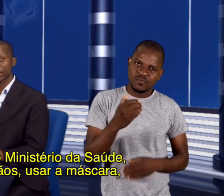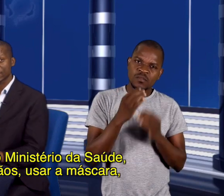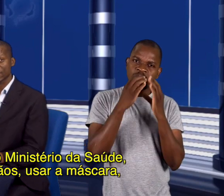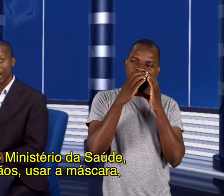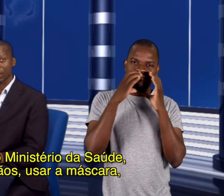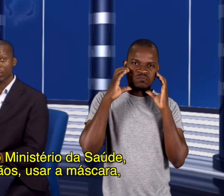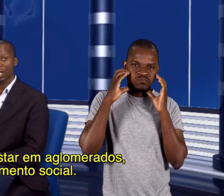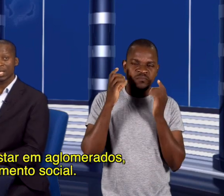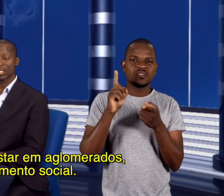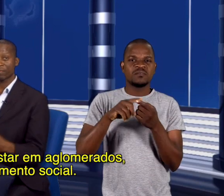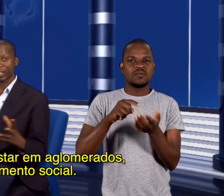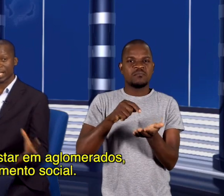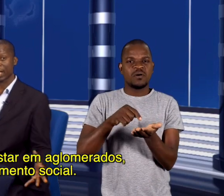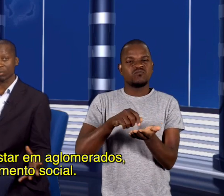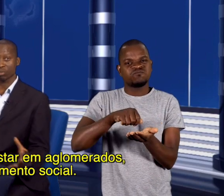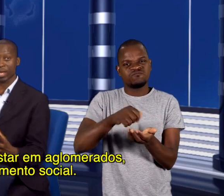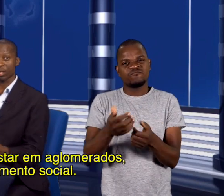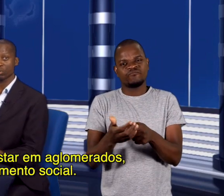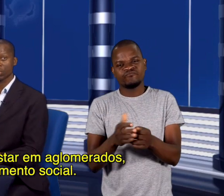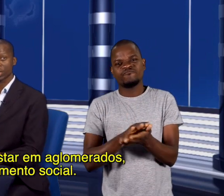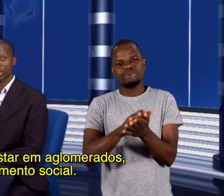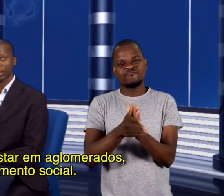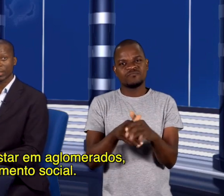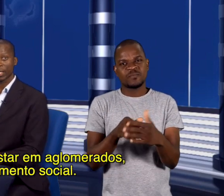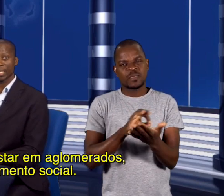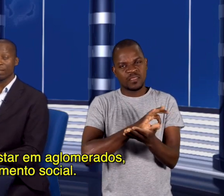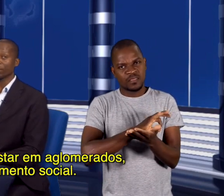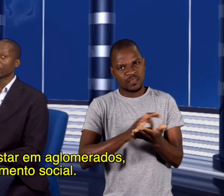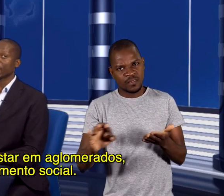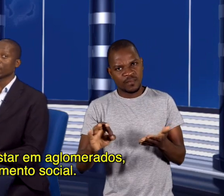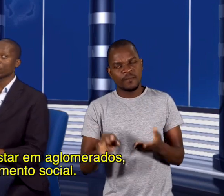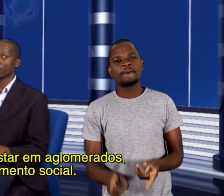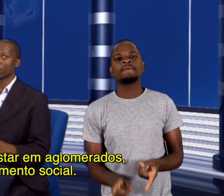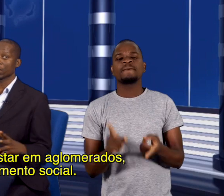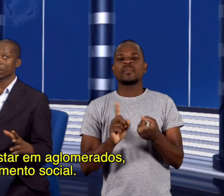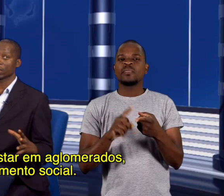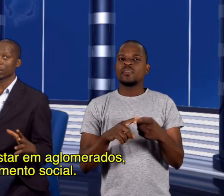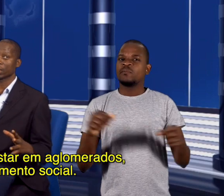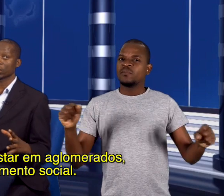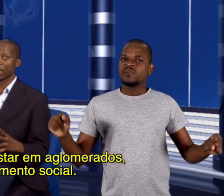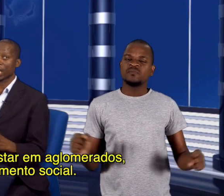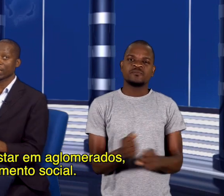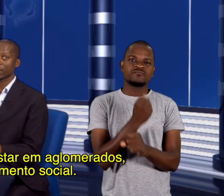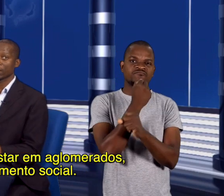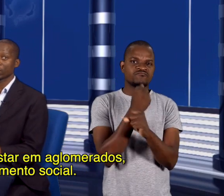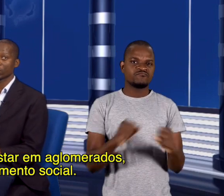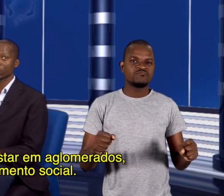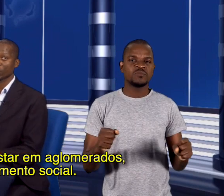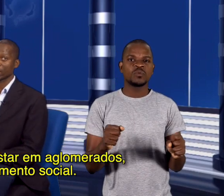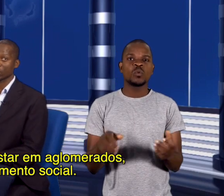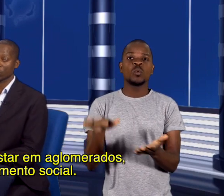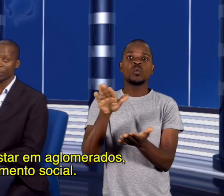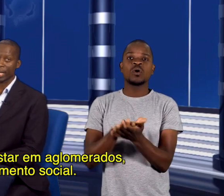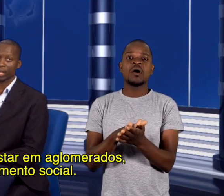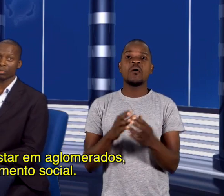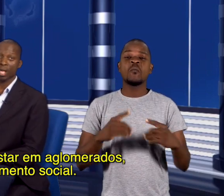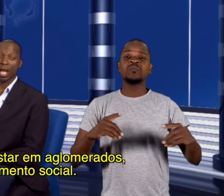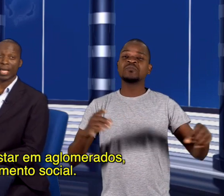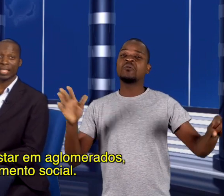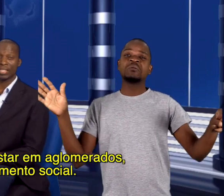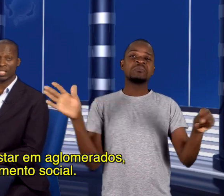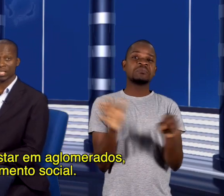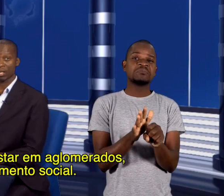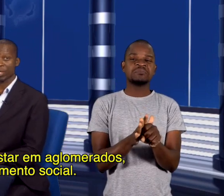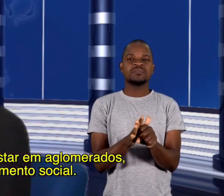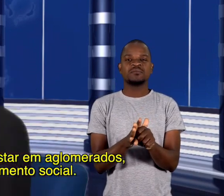é necessário desefetar os meios onde evitar estar do caso aglomerado